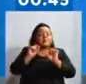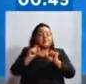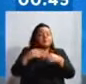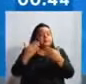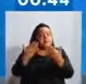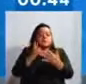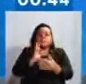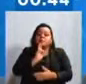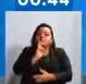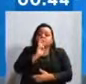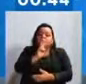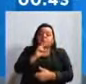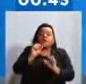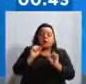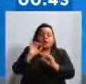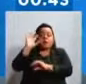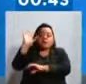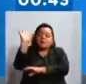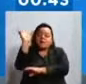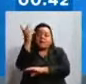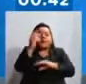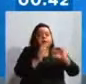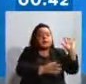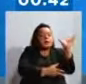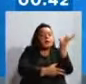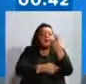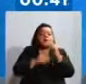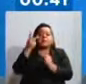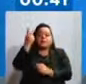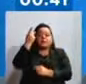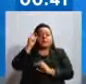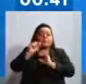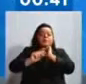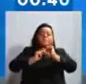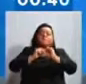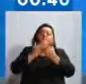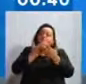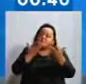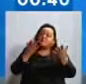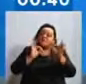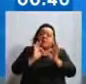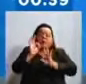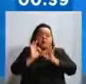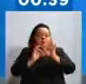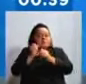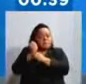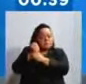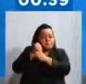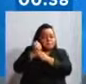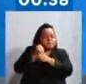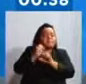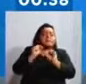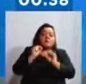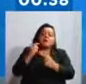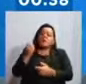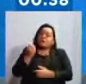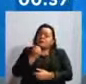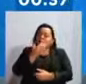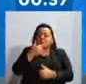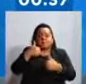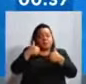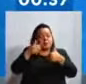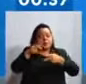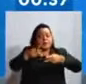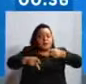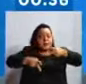parque, nosso parque natural, nós vamos recuperar e pôr aquilo ali para funcionar e vai ser uma grande opção para a nossa população.